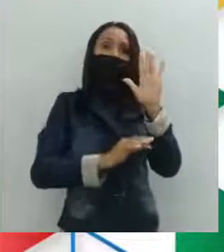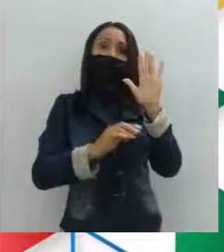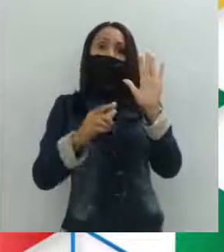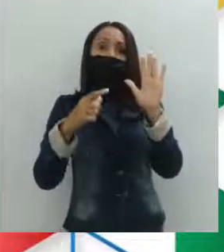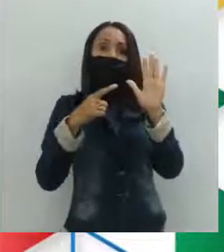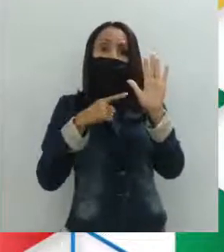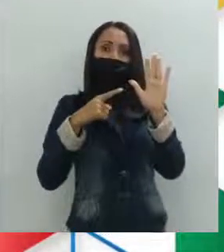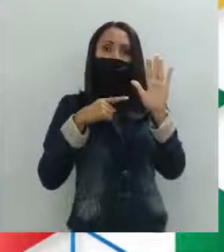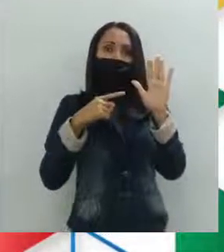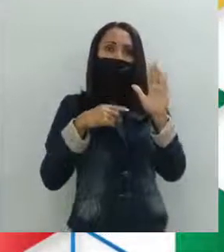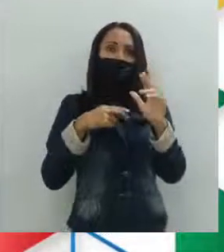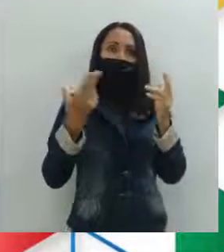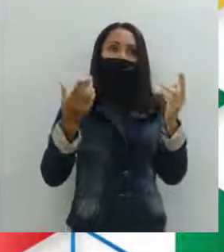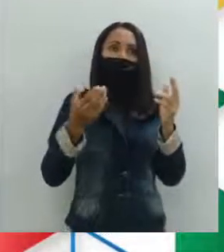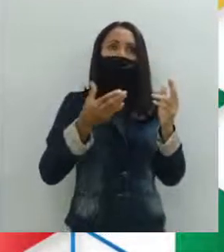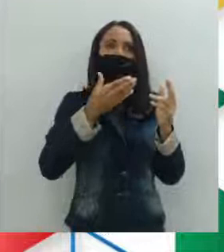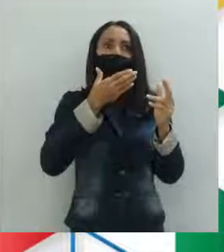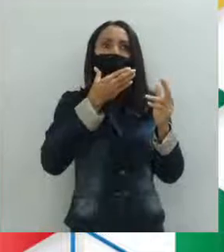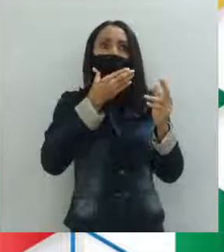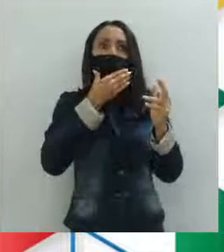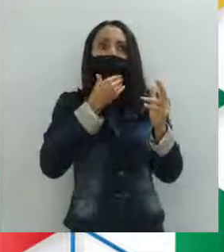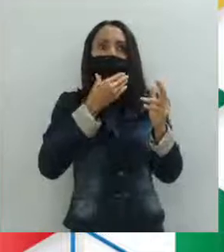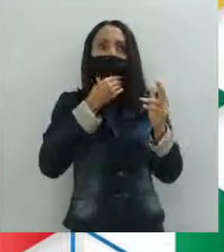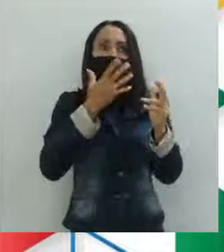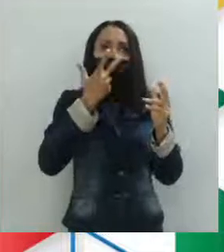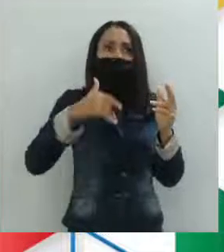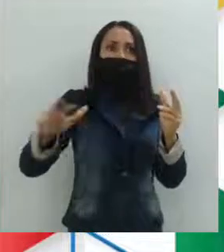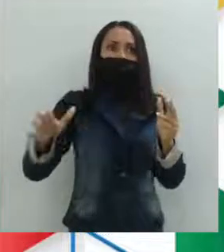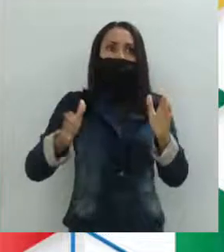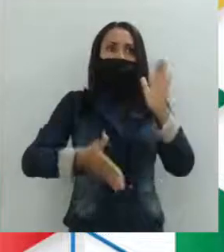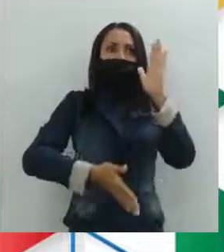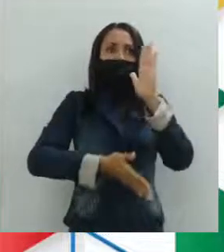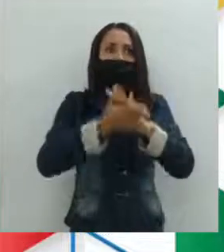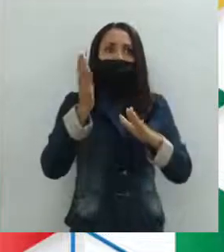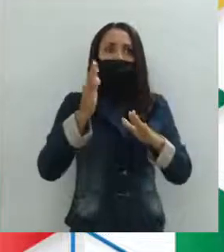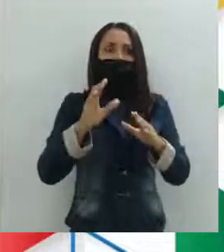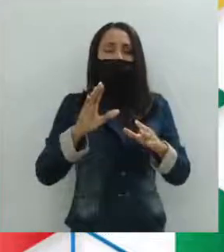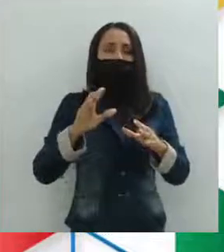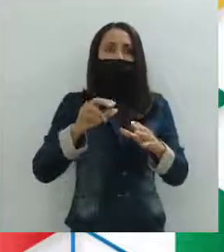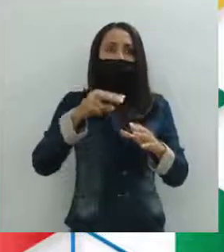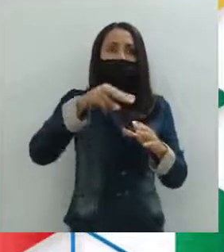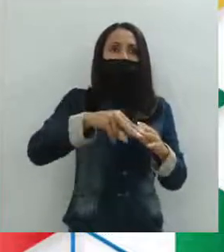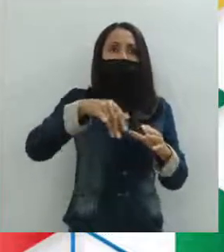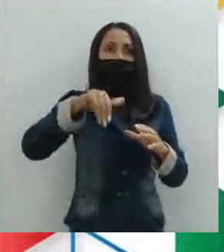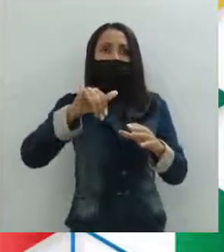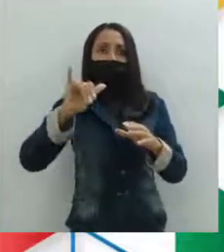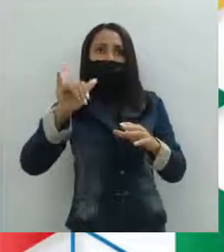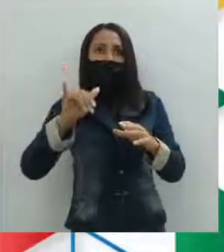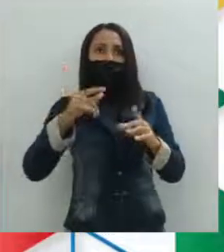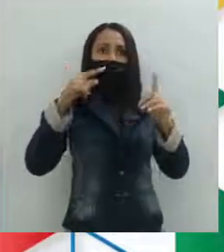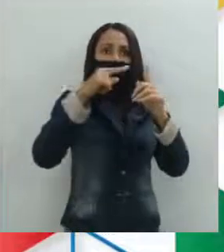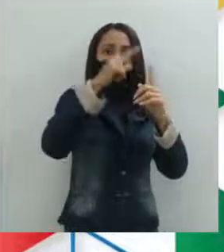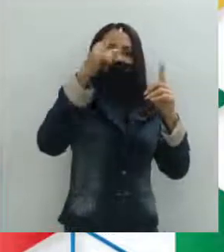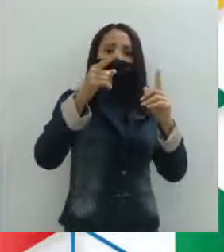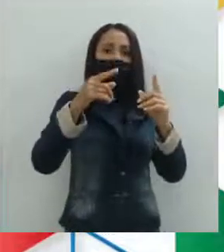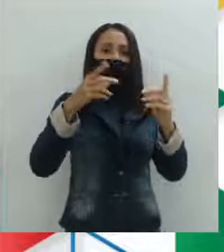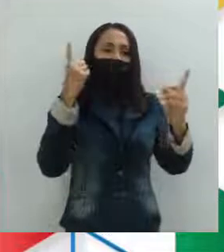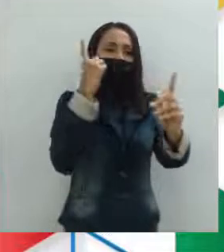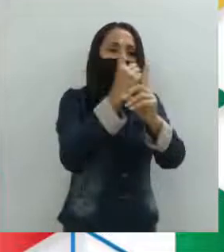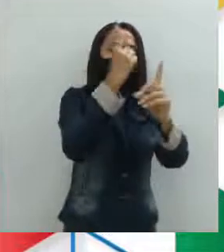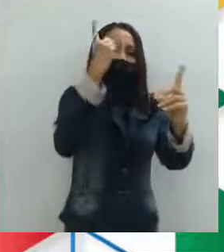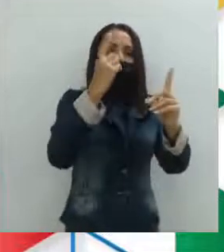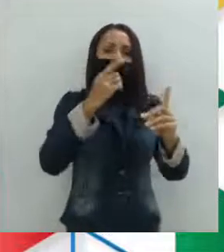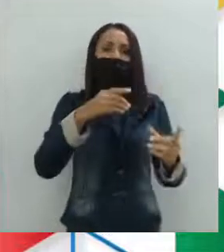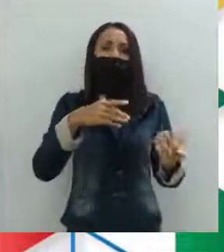título Garoto viaja de Honduras a Nova York em busca do pai. É a história de um garoto que sai do